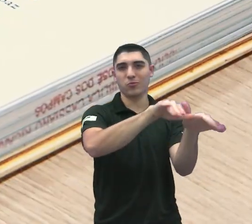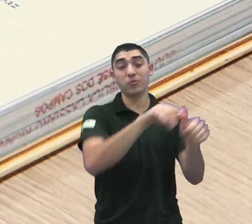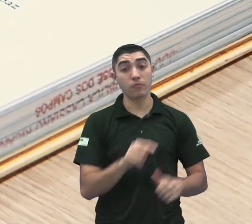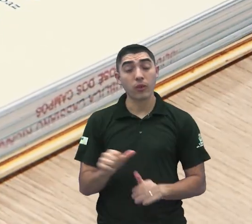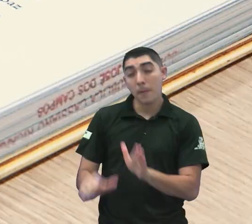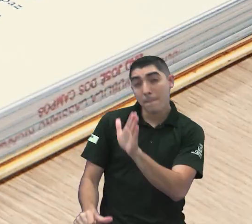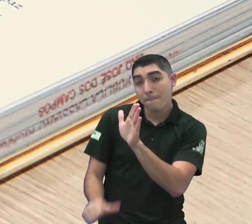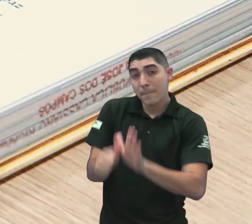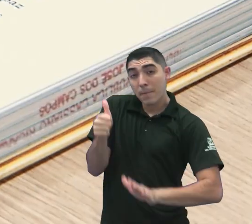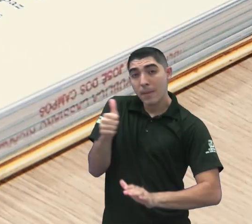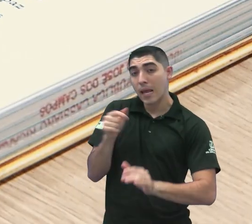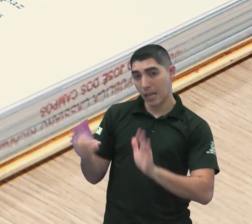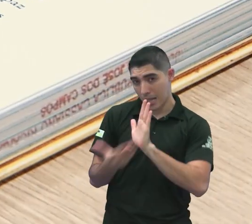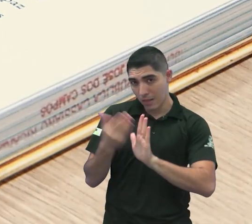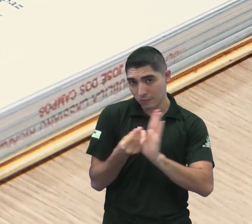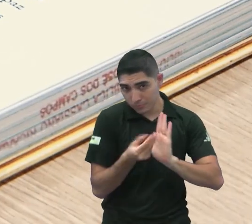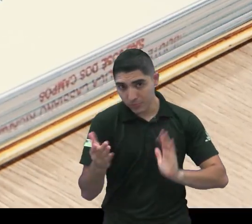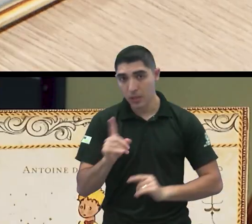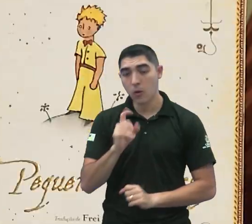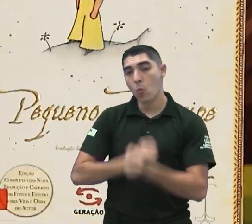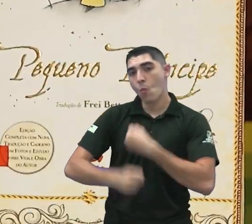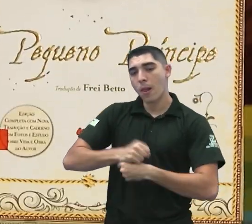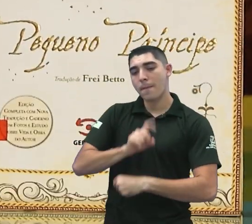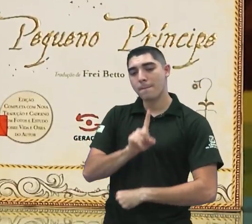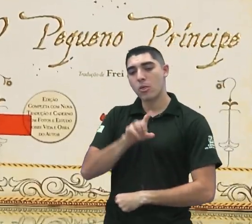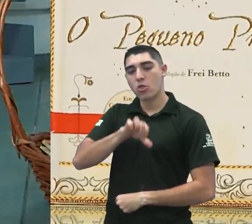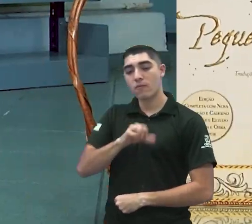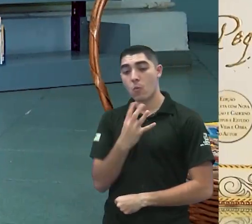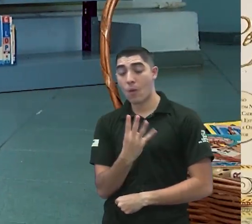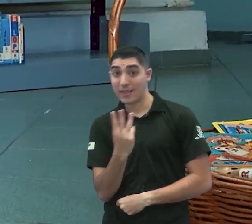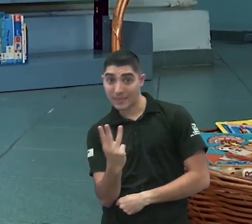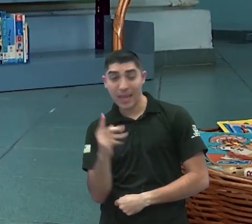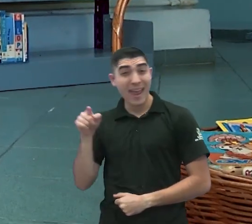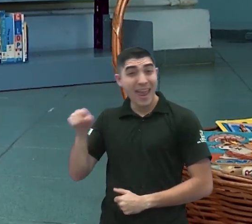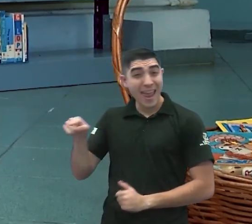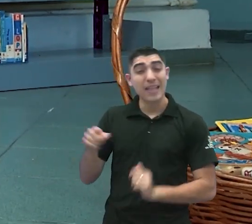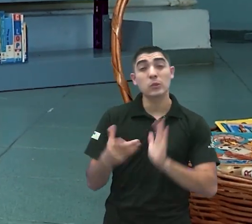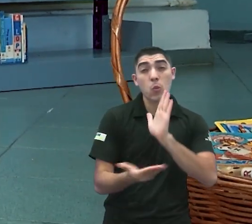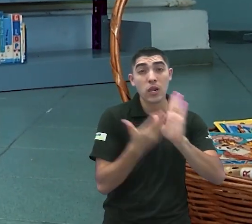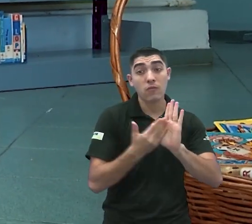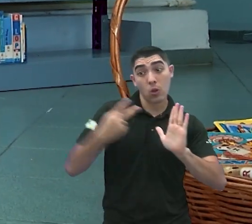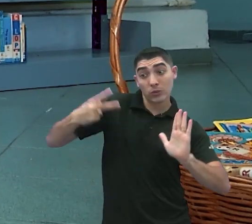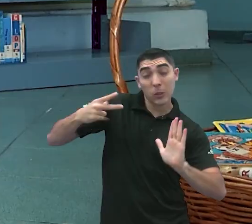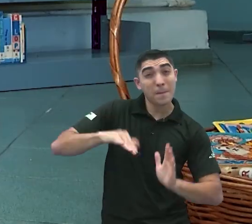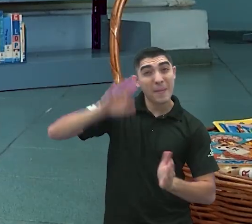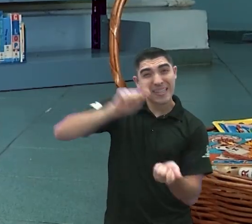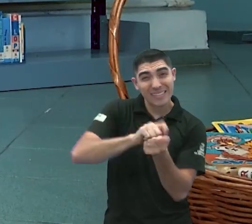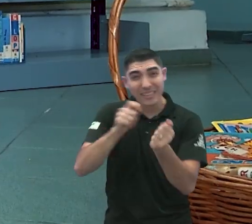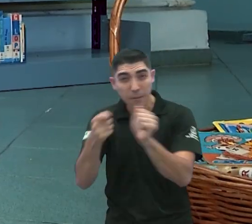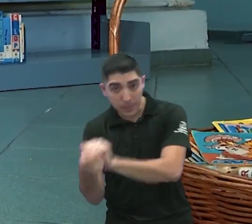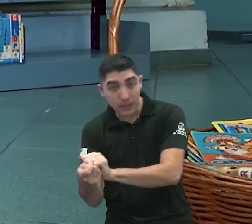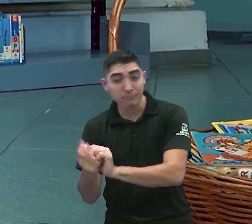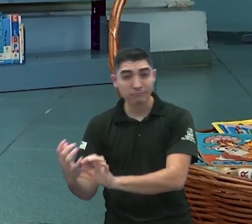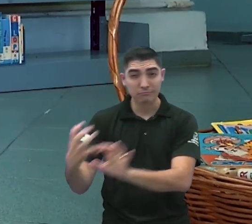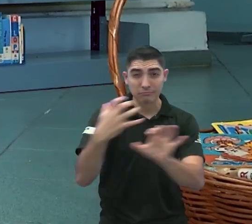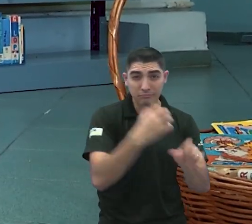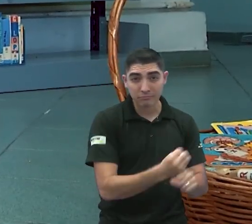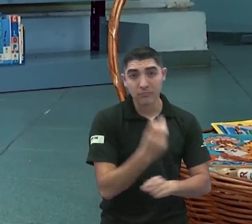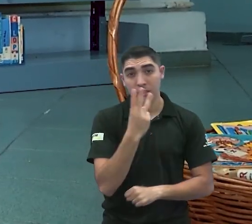primeira vez em 1943, O Pequeno Príncipe é o segundo livro mais traduzido no mundo, contemplando mais